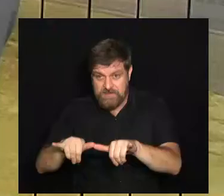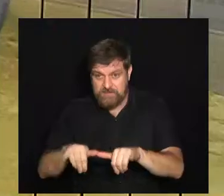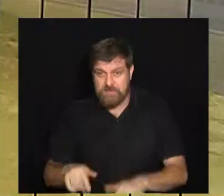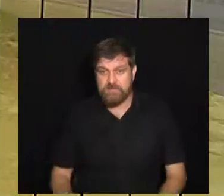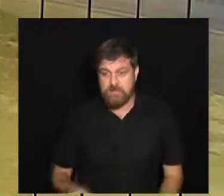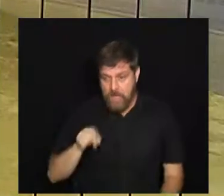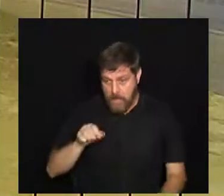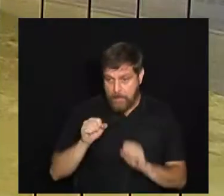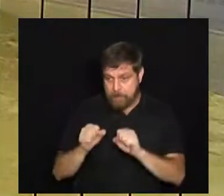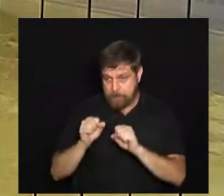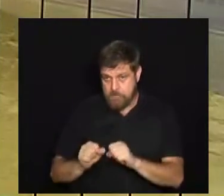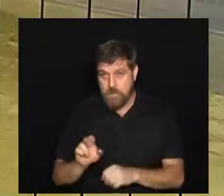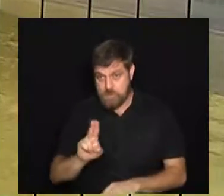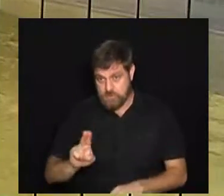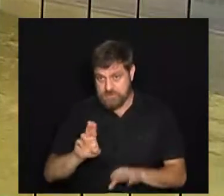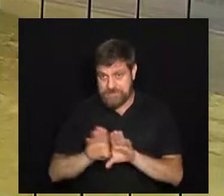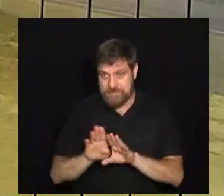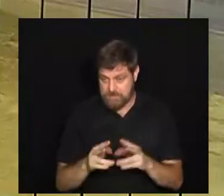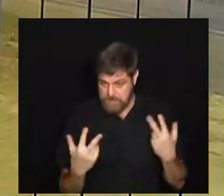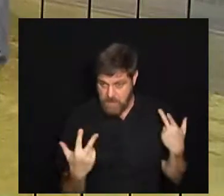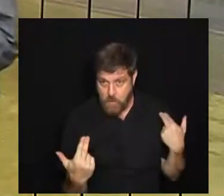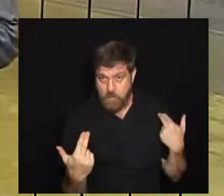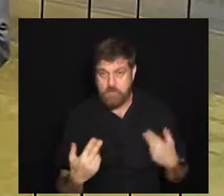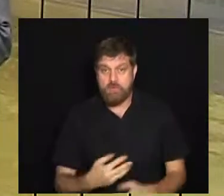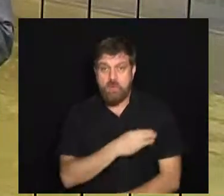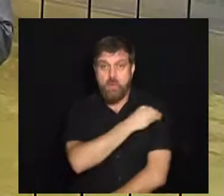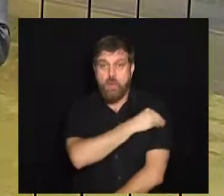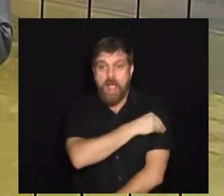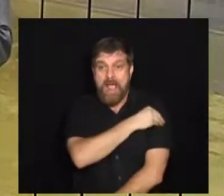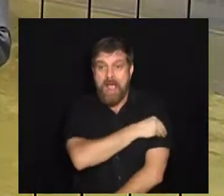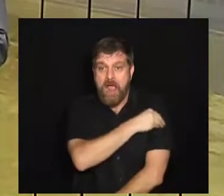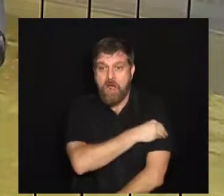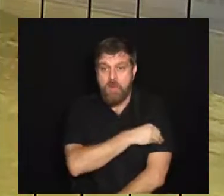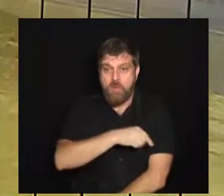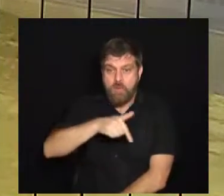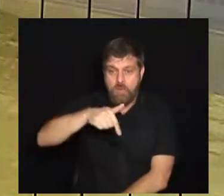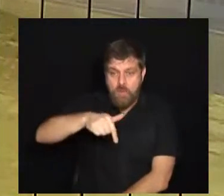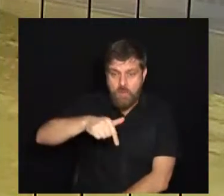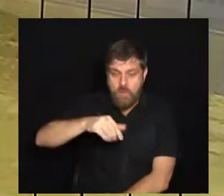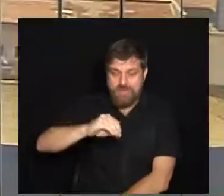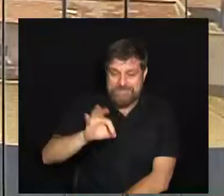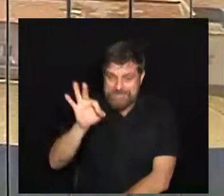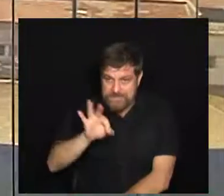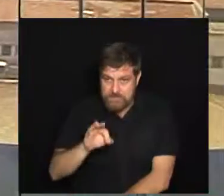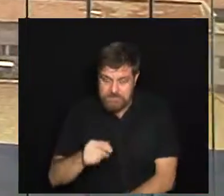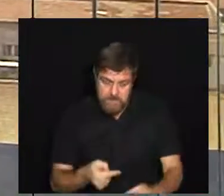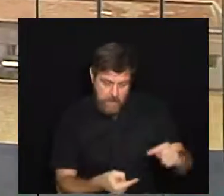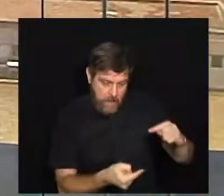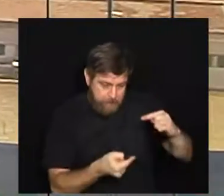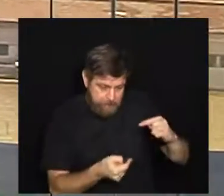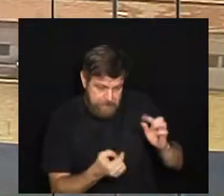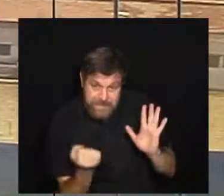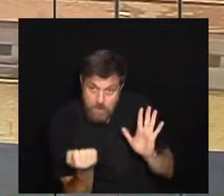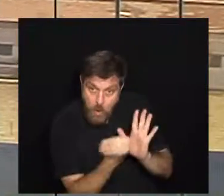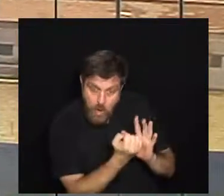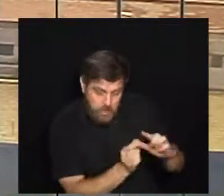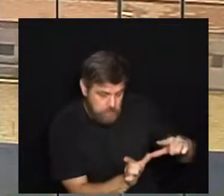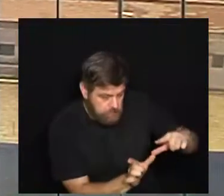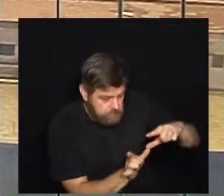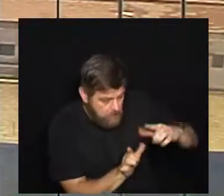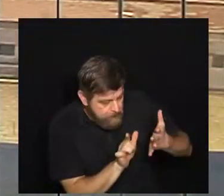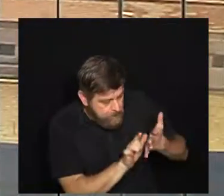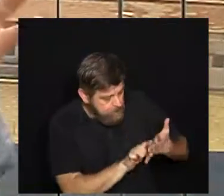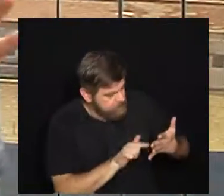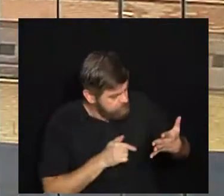mercado também pode ser usado para o coronavírus o álcool gel tem que ser álcool 70 porcento aí se você tem que olhar na embalagem o da farmácia do